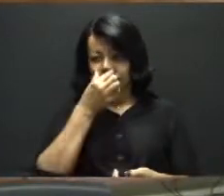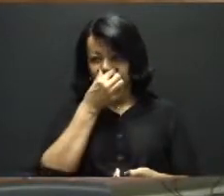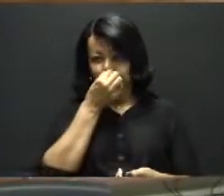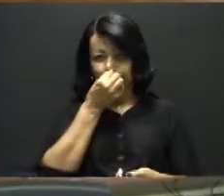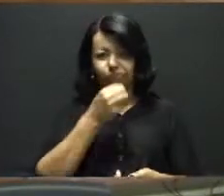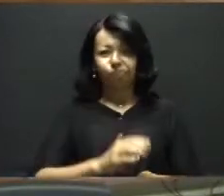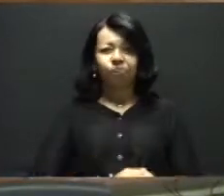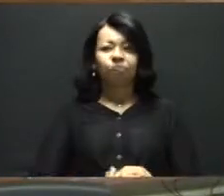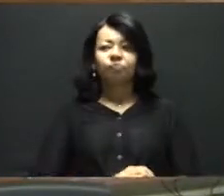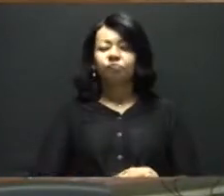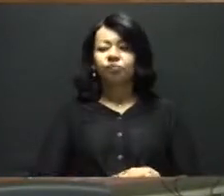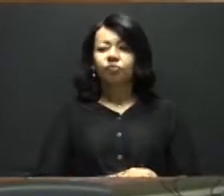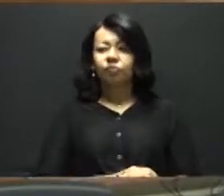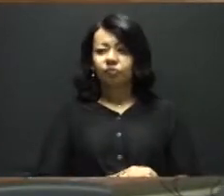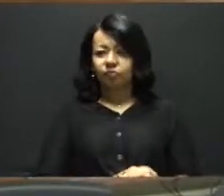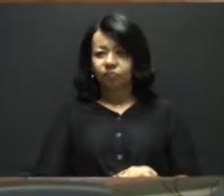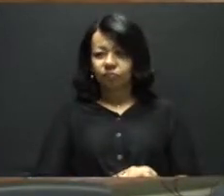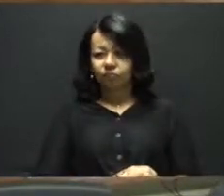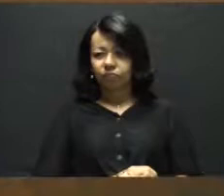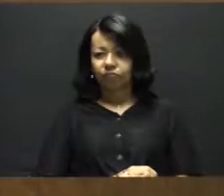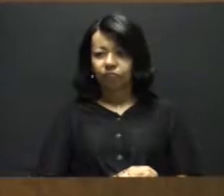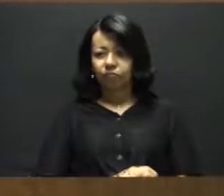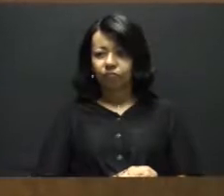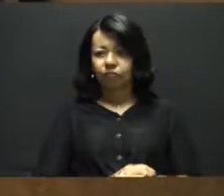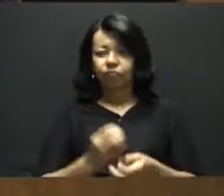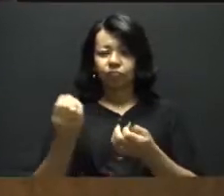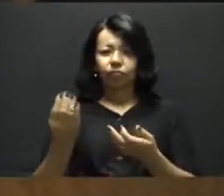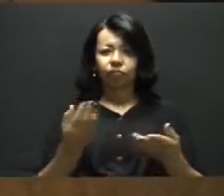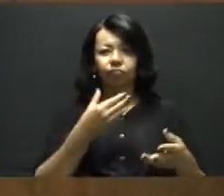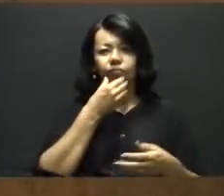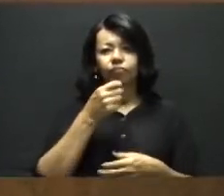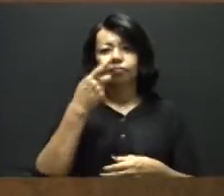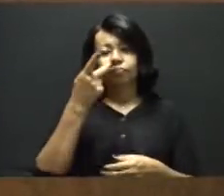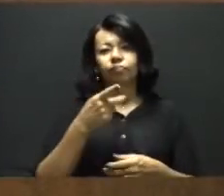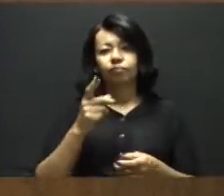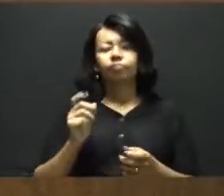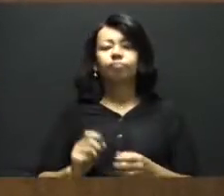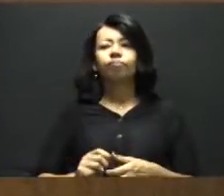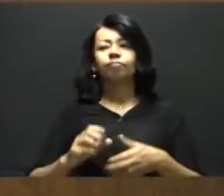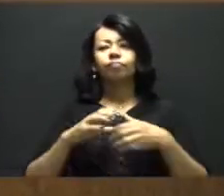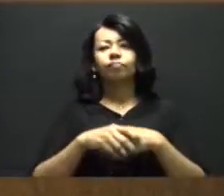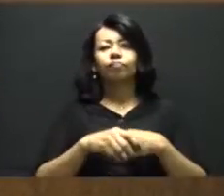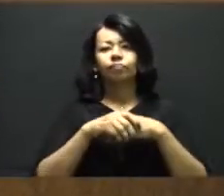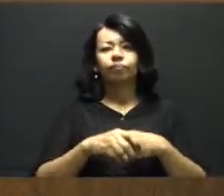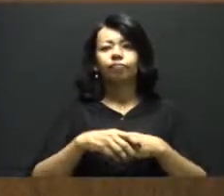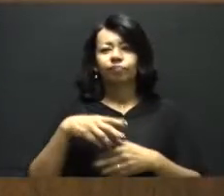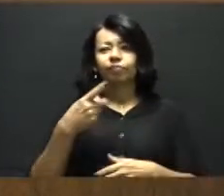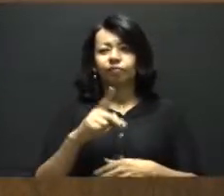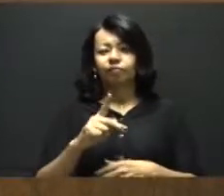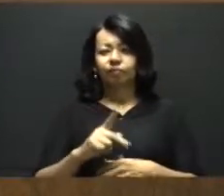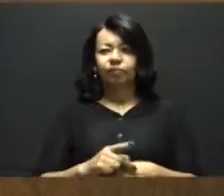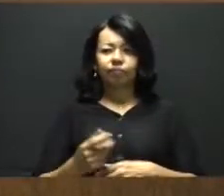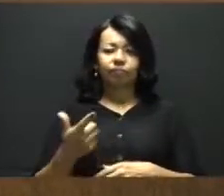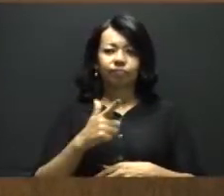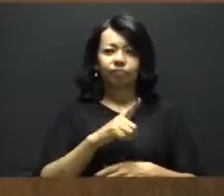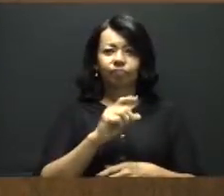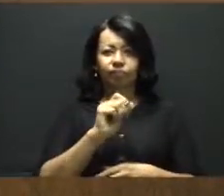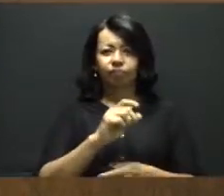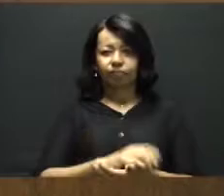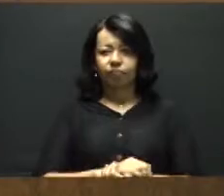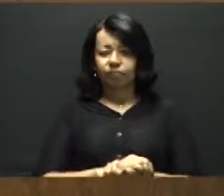com vida cerimonial para proceder à saudação aos ménage ados